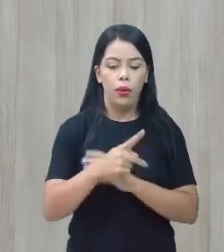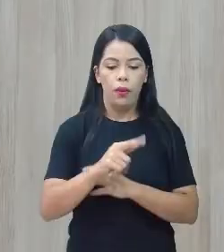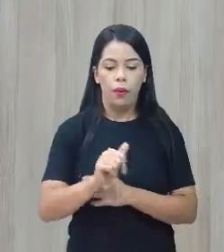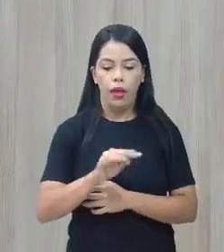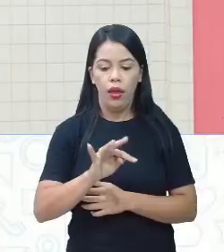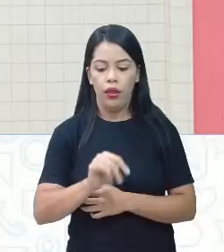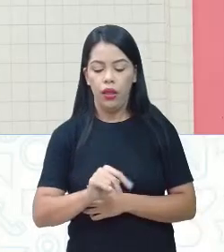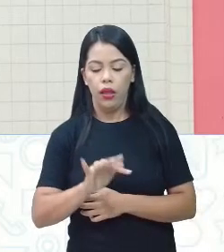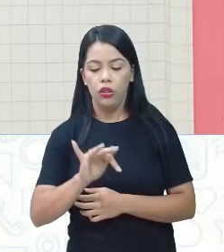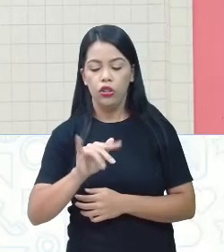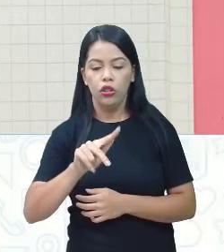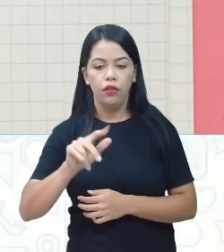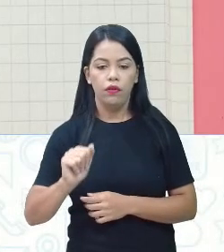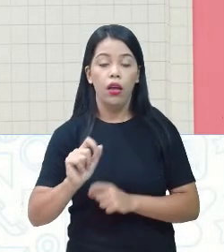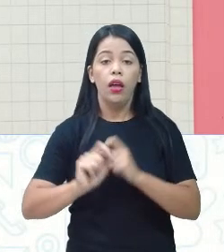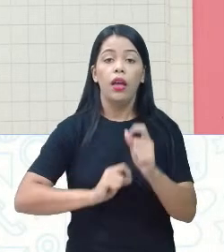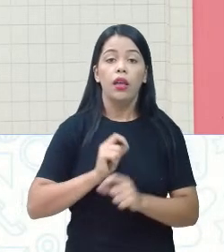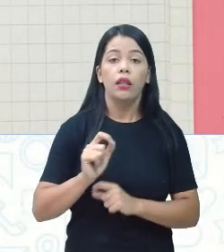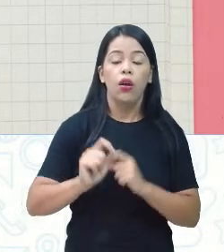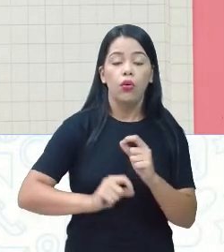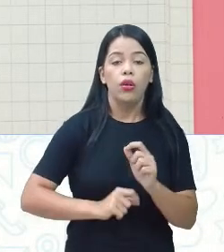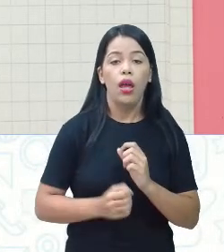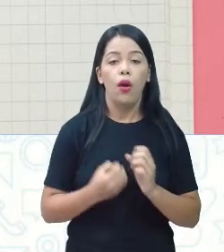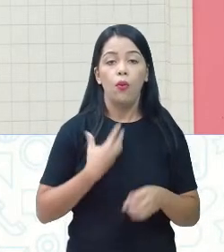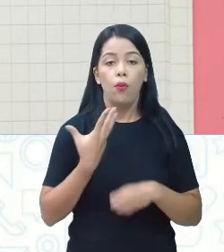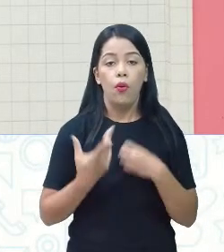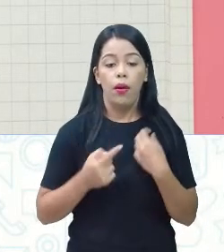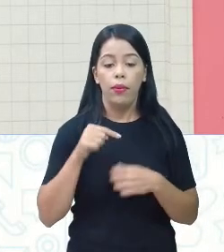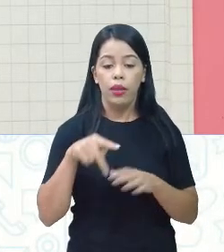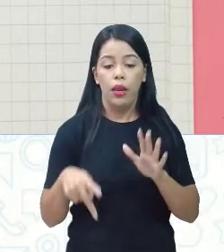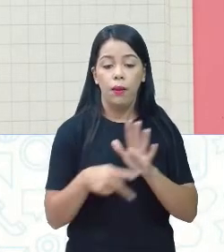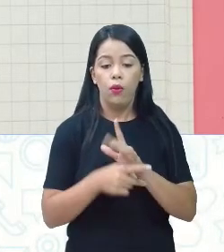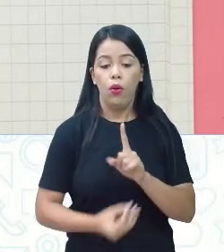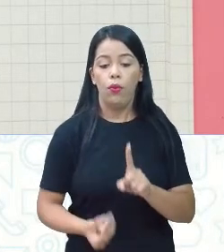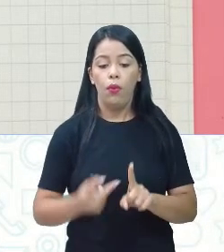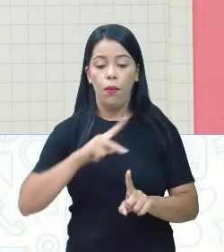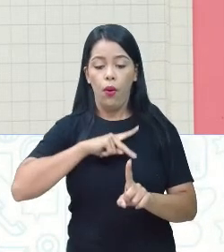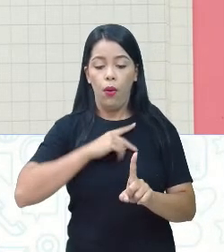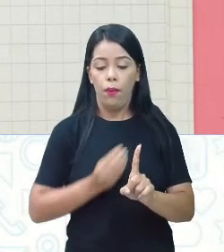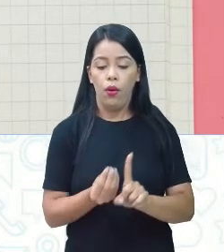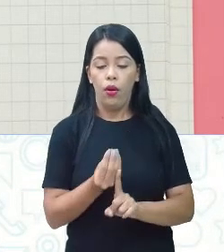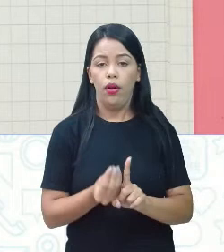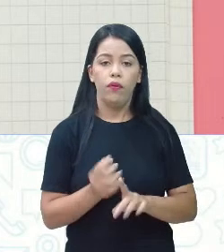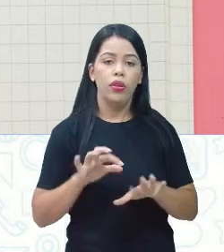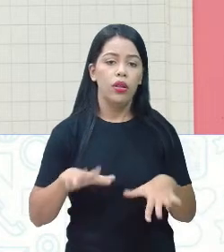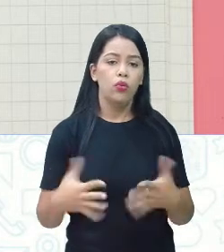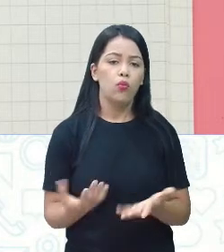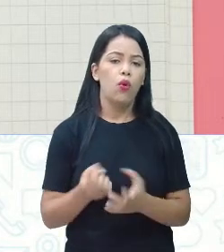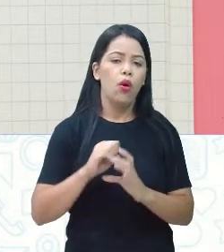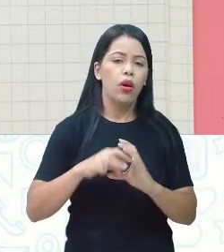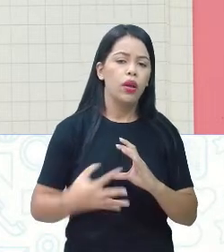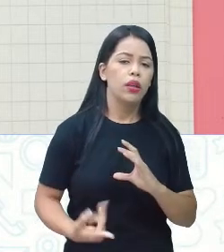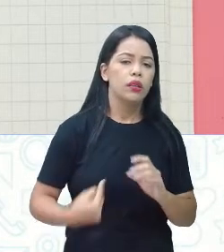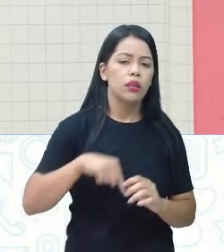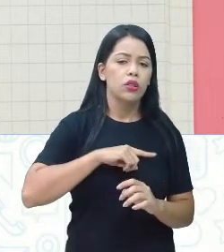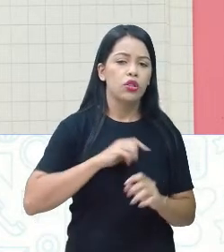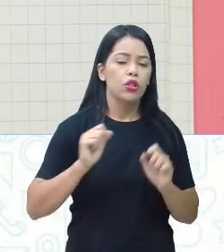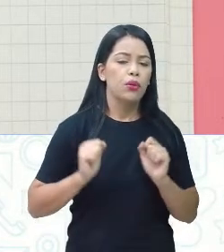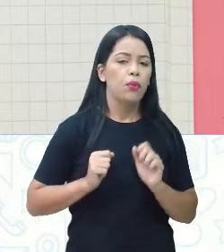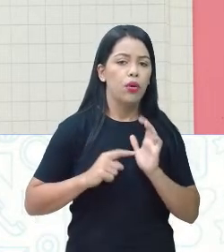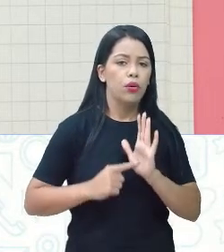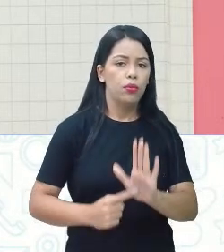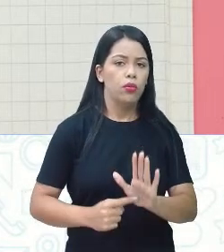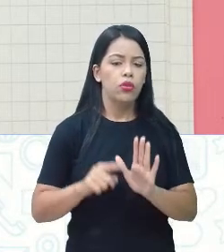o poema dele é construído de modo autobiográfico. Que características a gente pode levar, que podem nos levar a